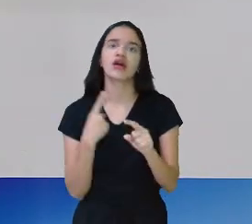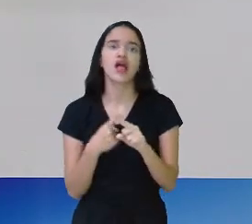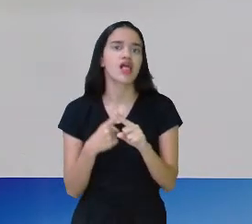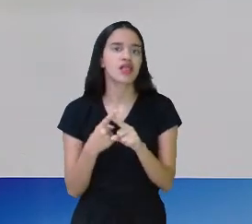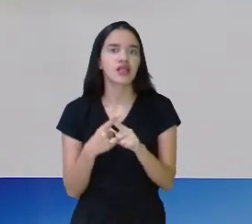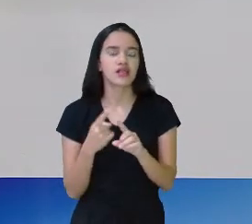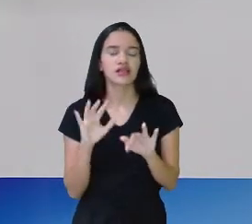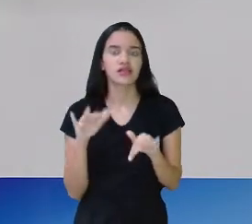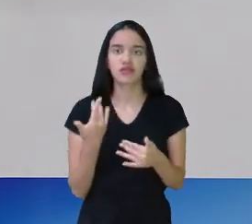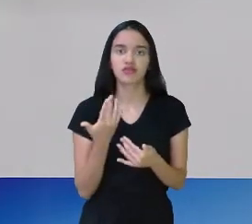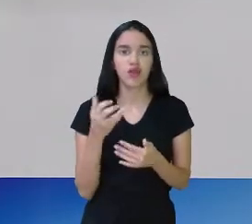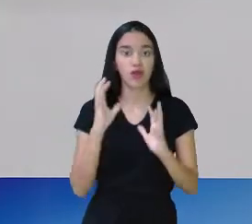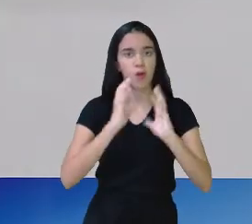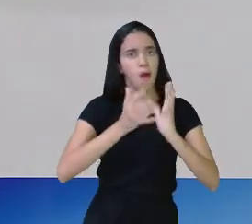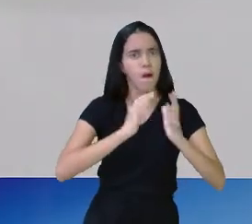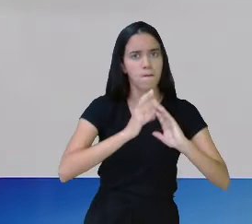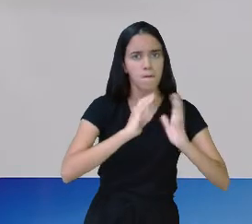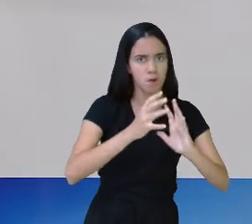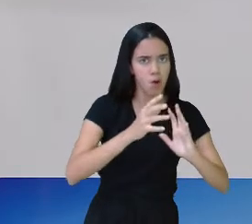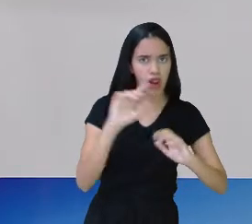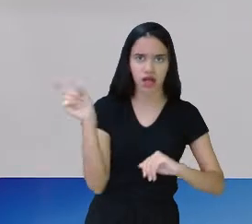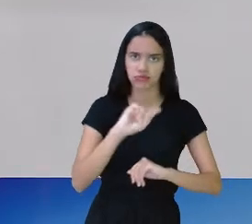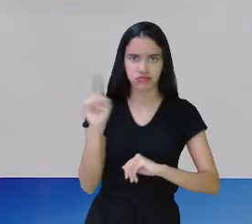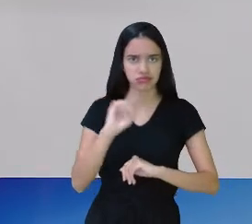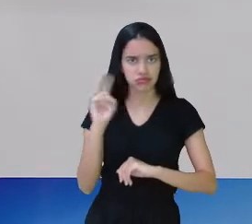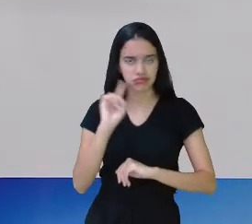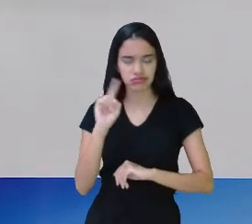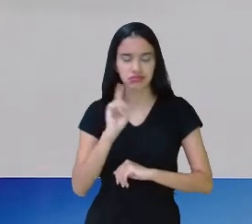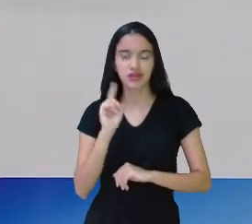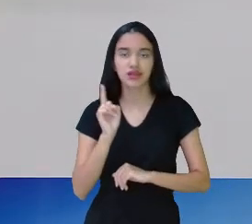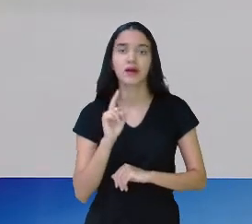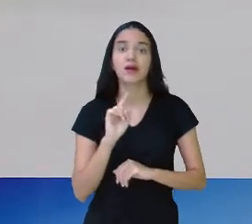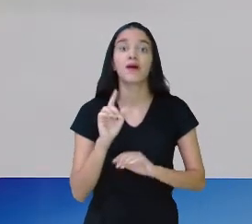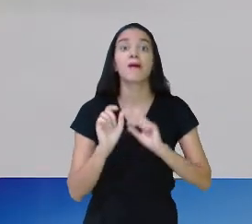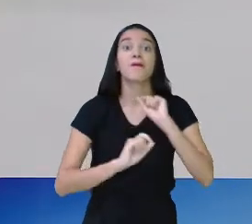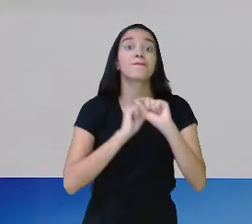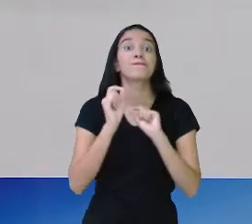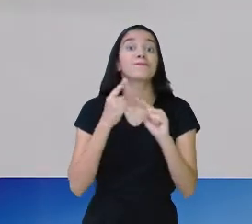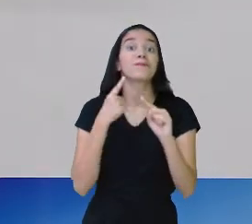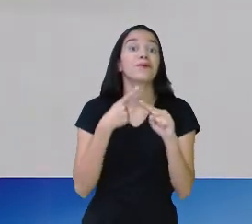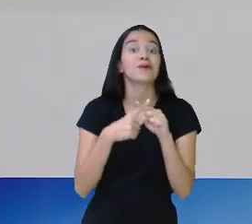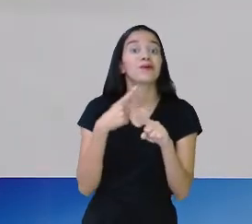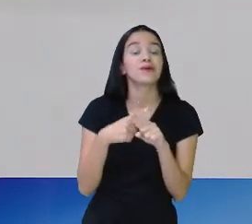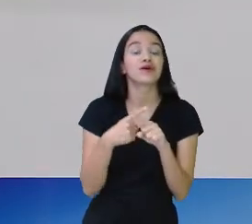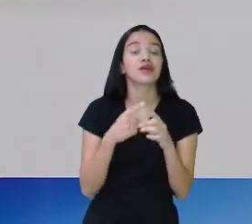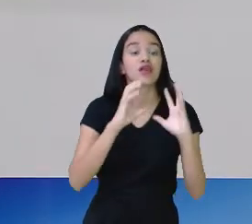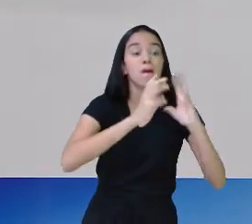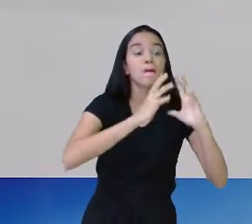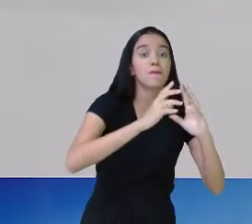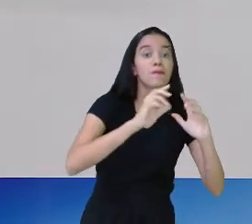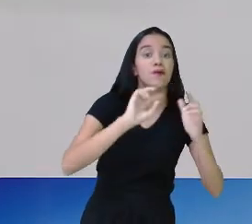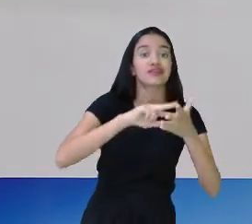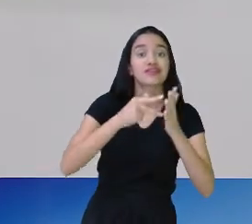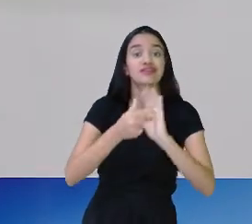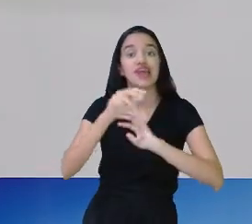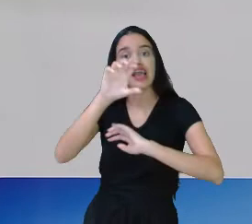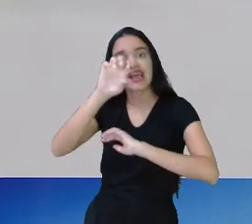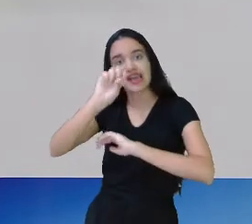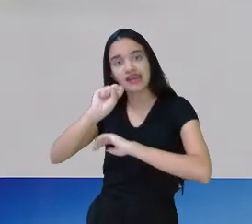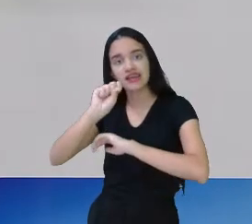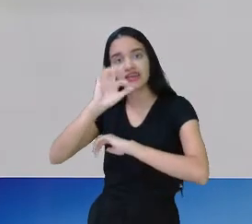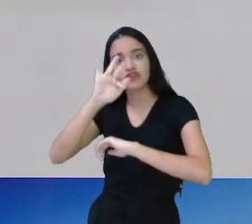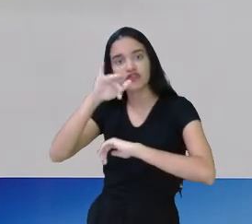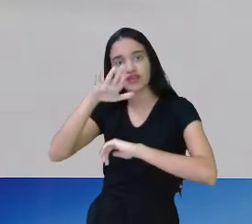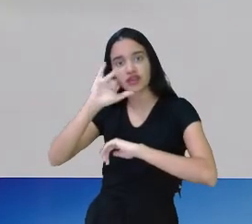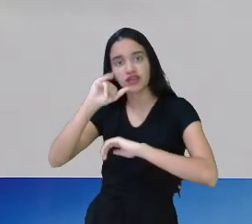é uma bola, porque a bola faz uma referência a uma esfera, e esfera é sólido. A